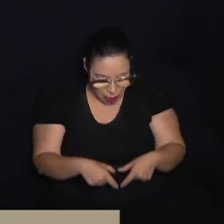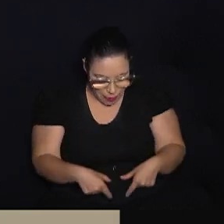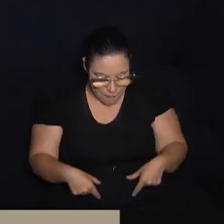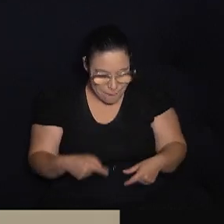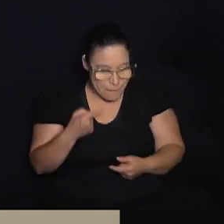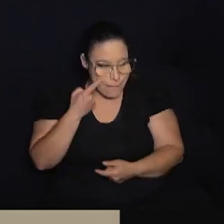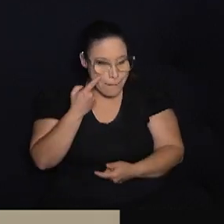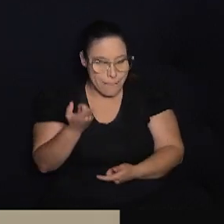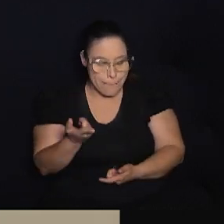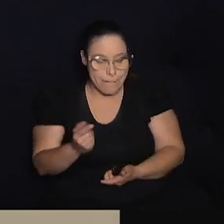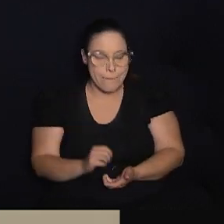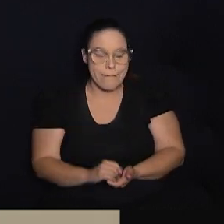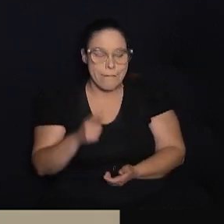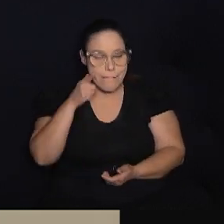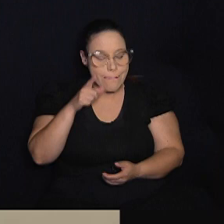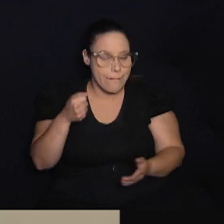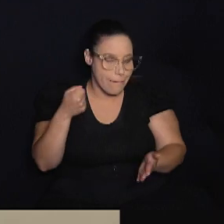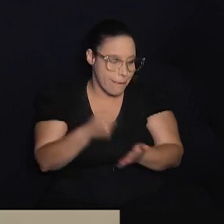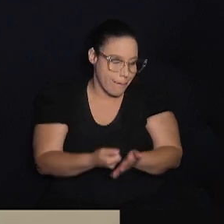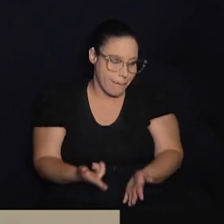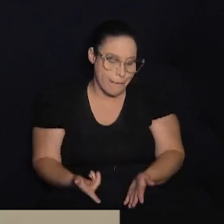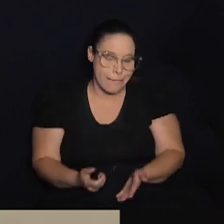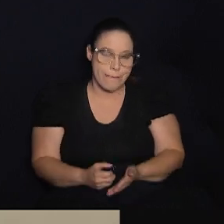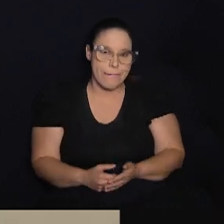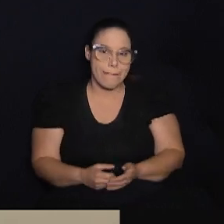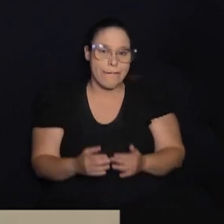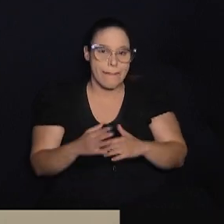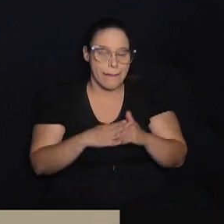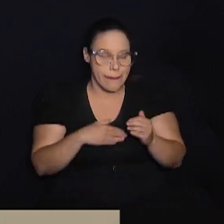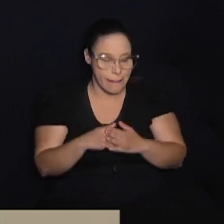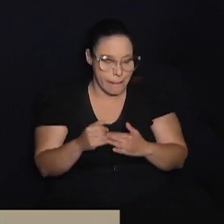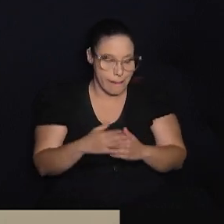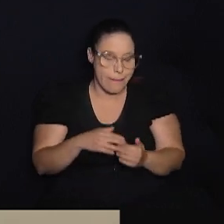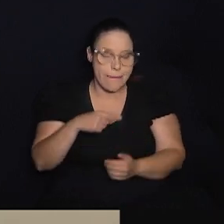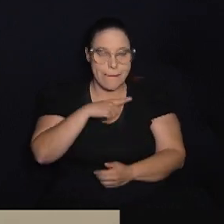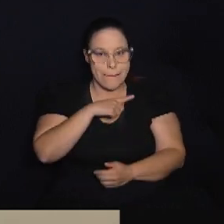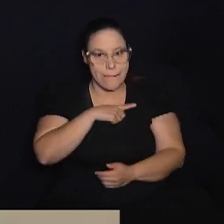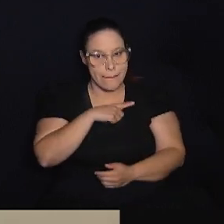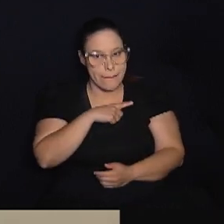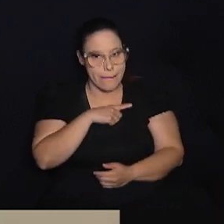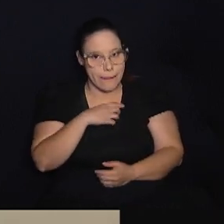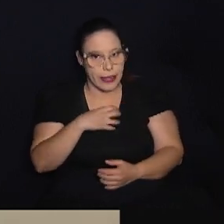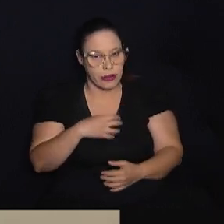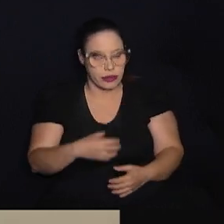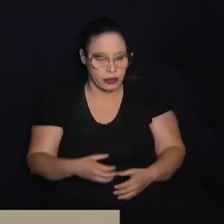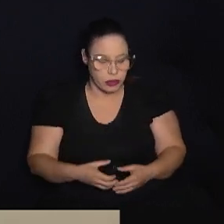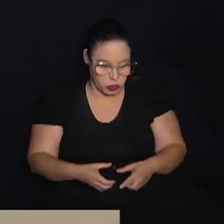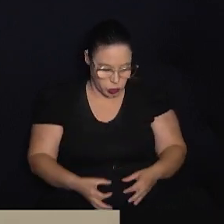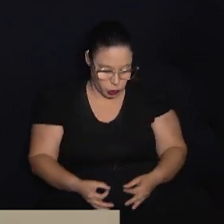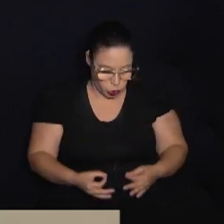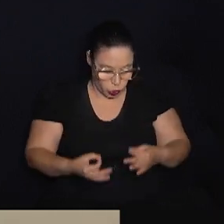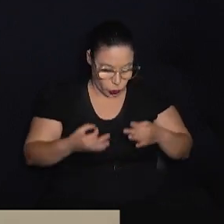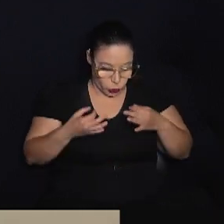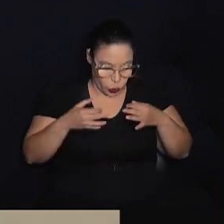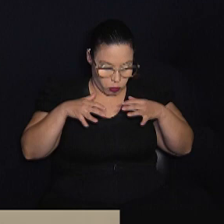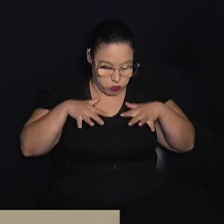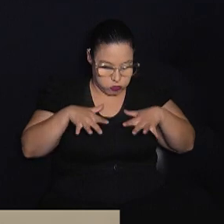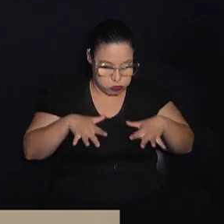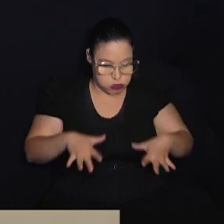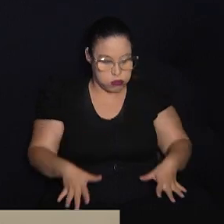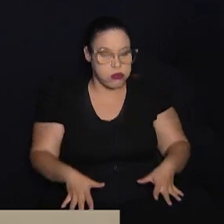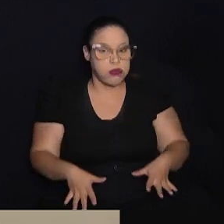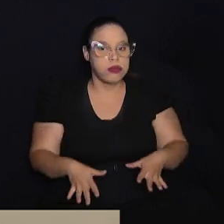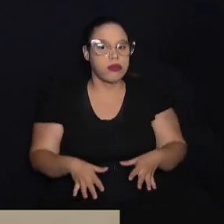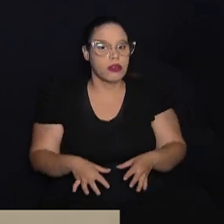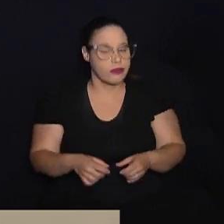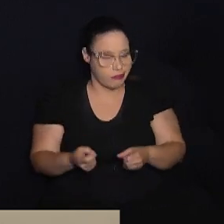não conseguir combater isso com os tratamentos que a gente tem, seja no, nos tumores mais avançados, eles podem recidivar sim, ter uma